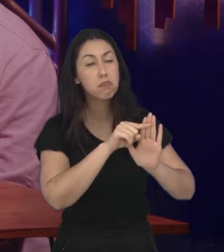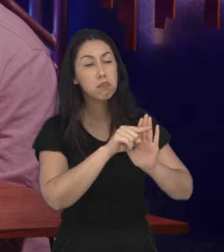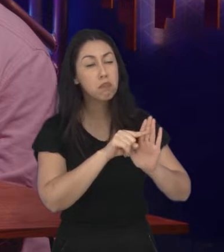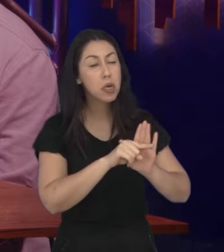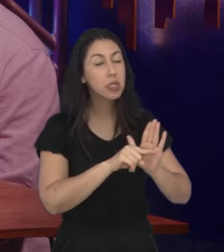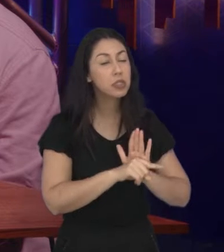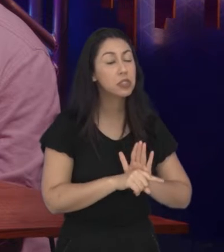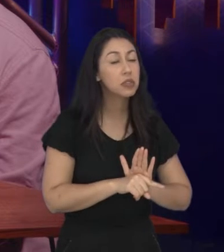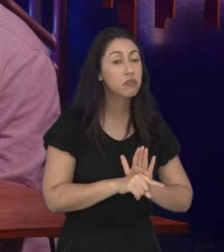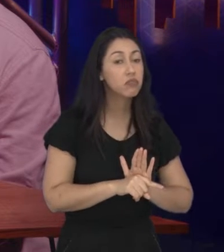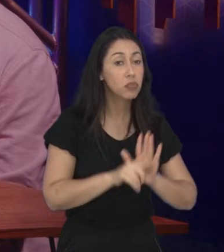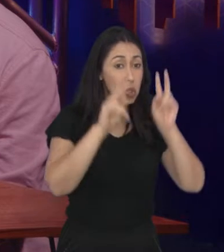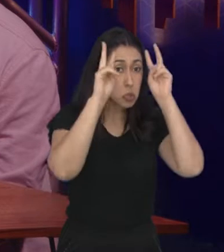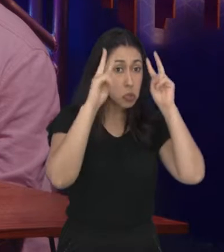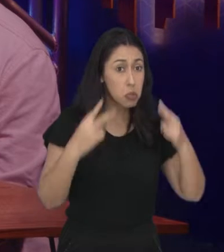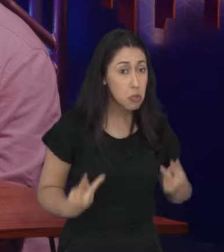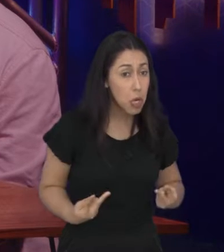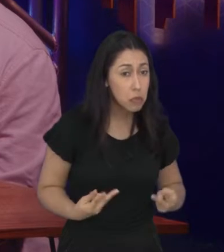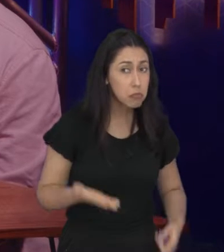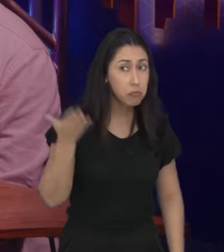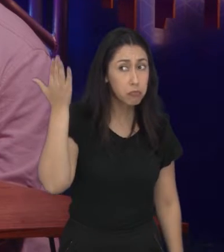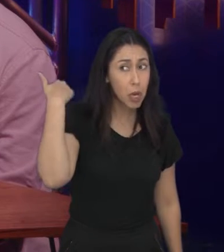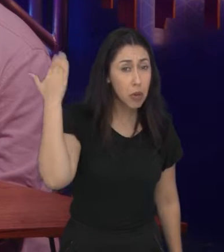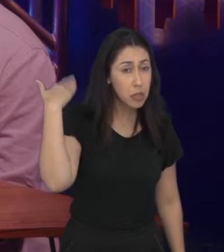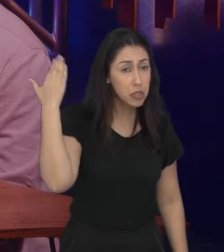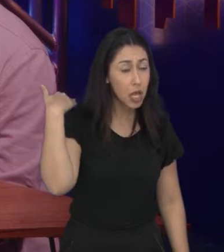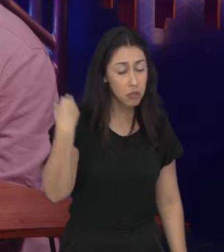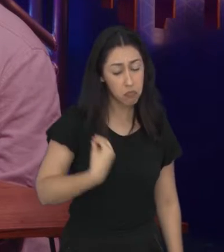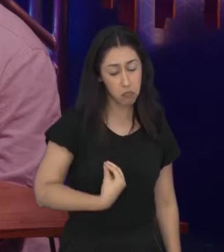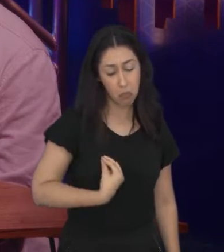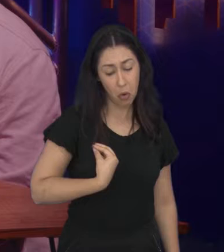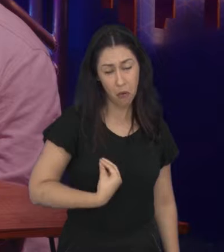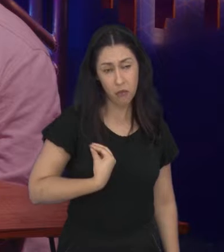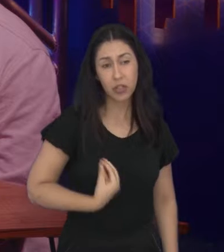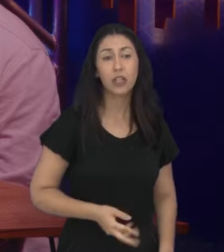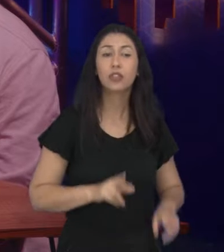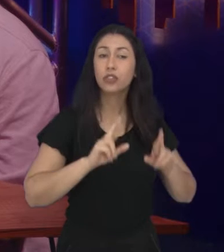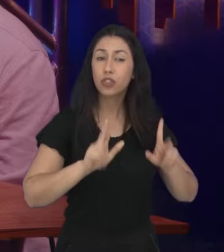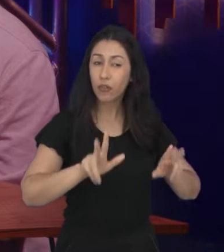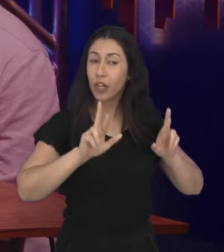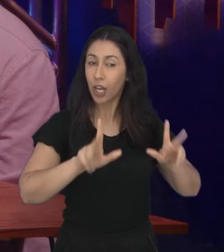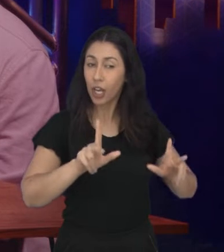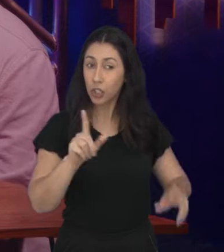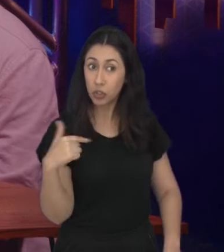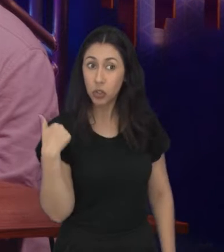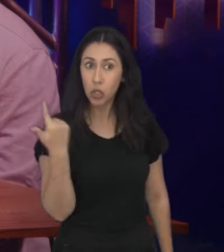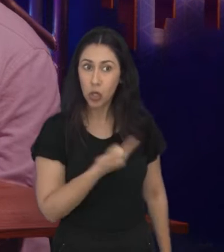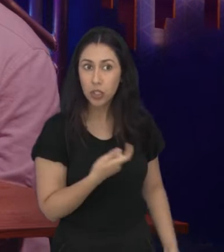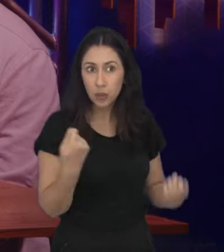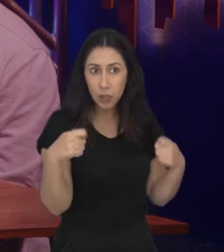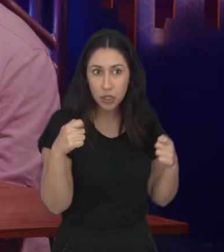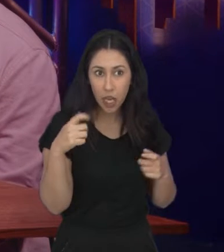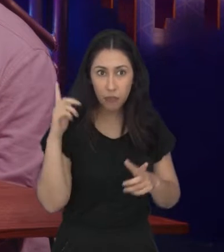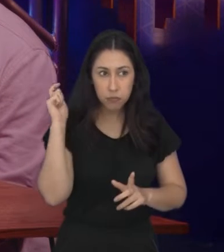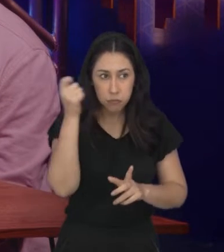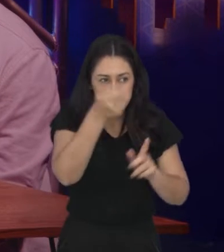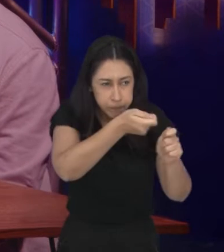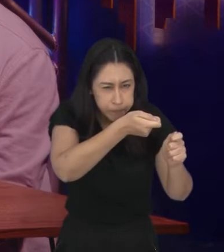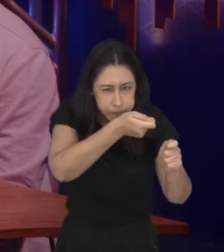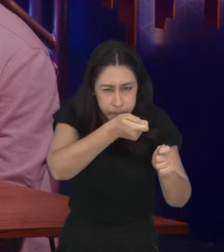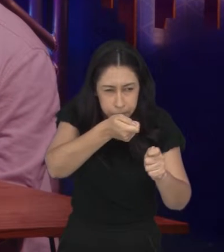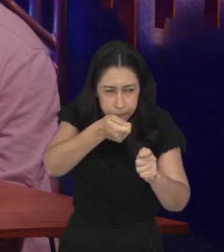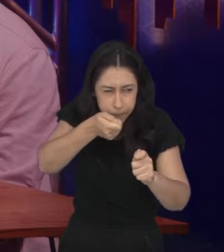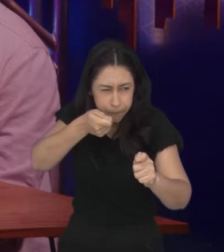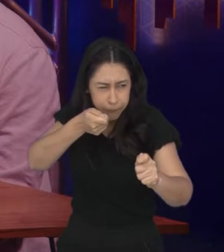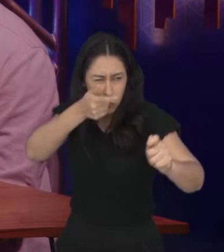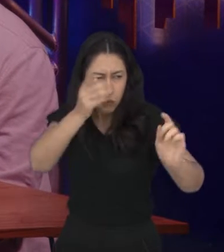que nossos antepassados, né, em um outro estilo de vida, em que nós ainda éramos caçadores e